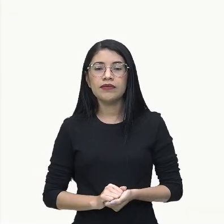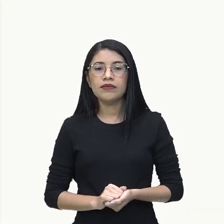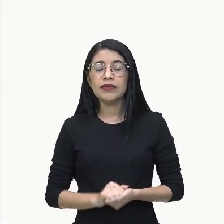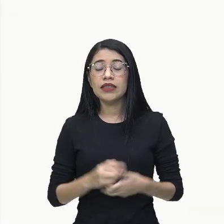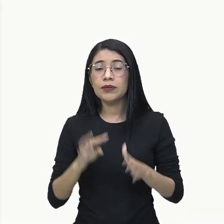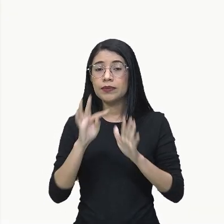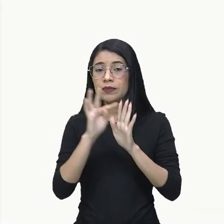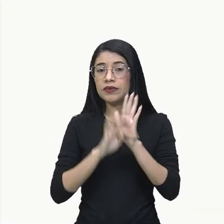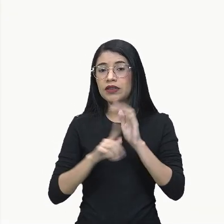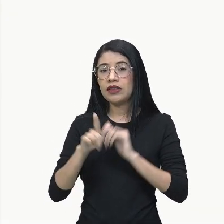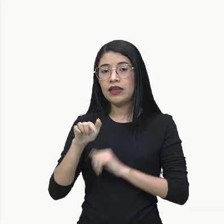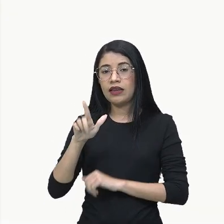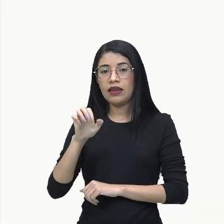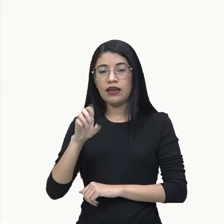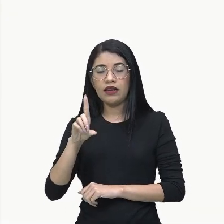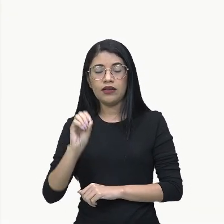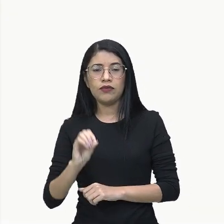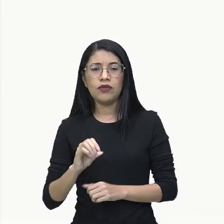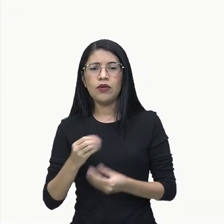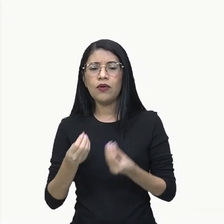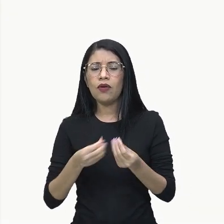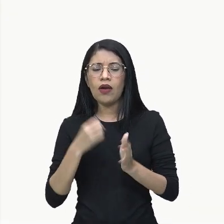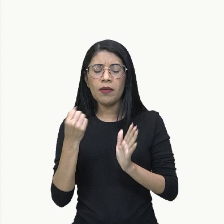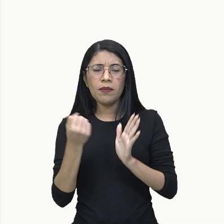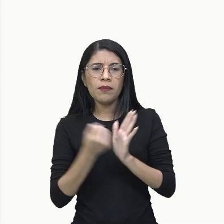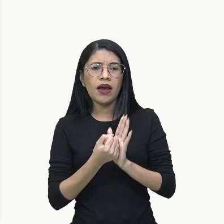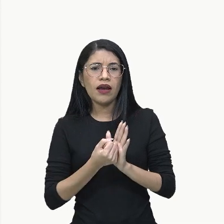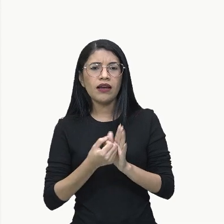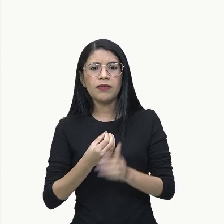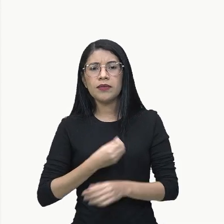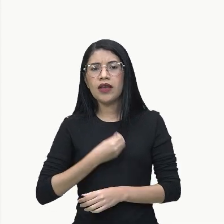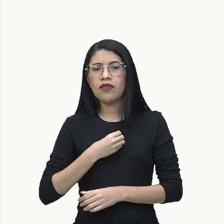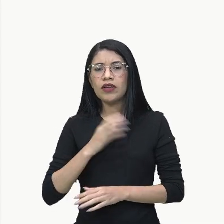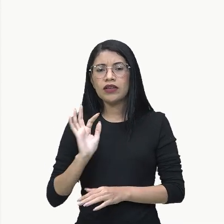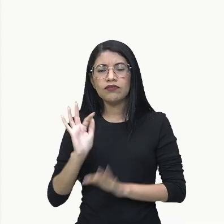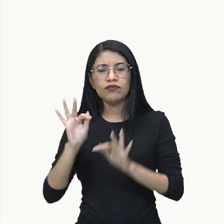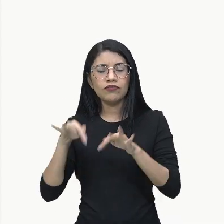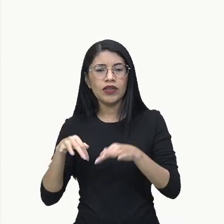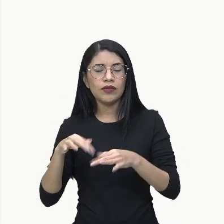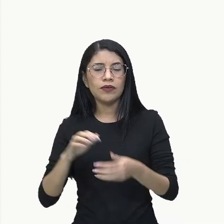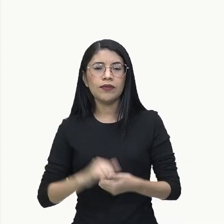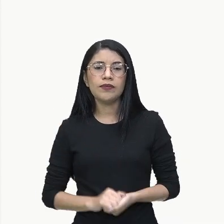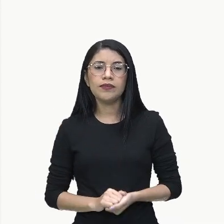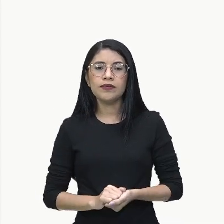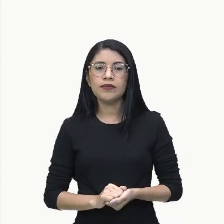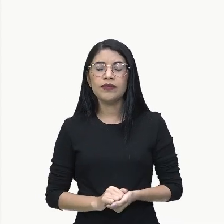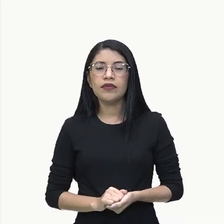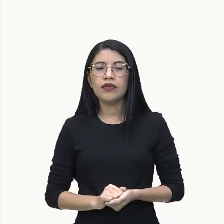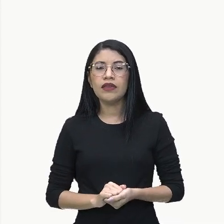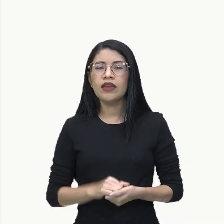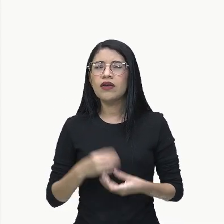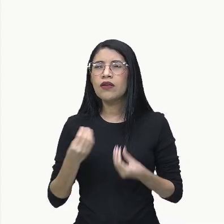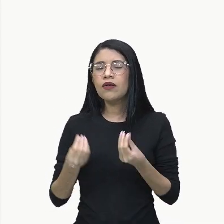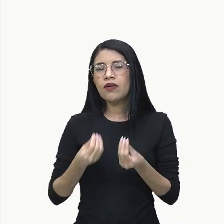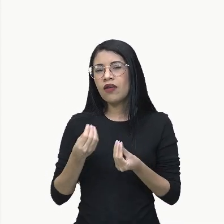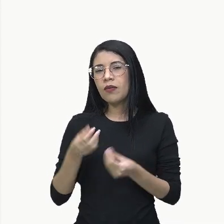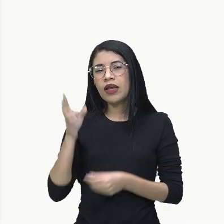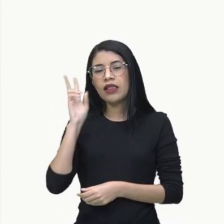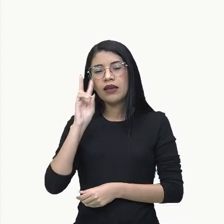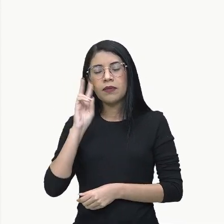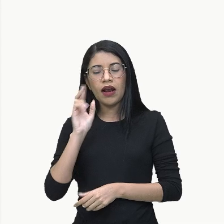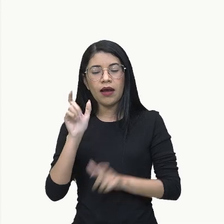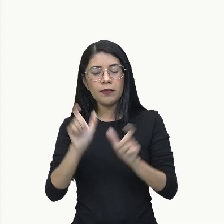Legado, ou seja, o que eu vou deixar? Ele está já no fim da sua vida, correto? E aí, o que ele vai deixar para os